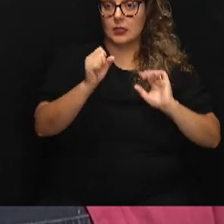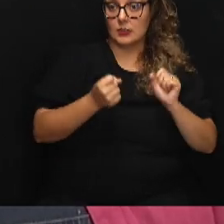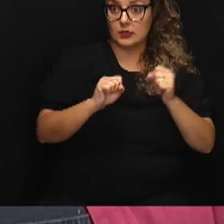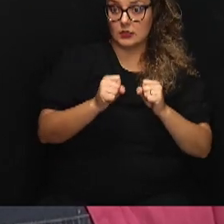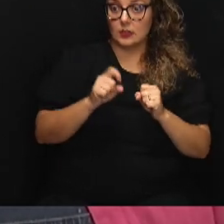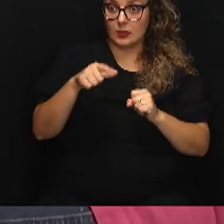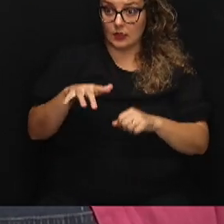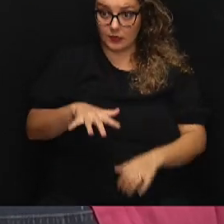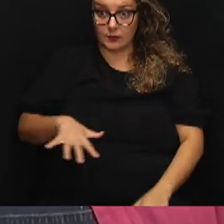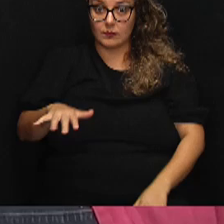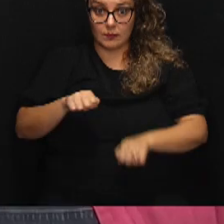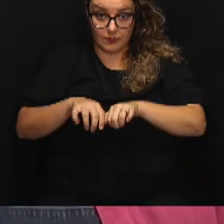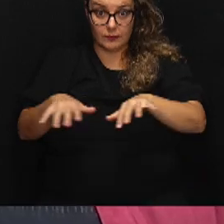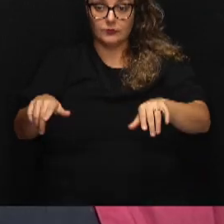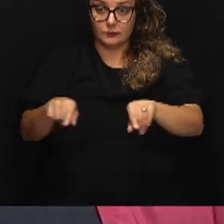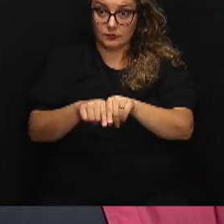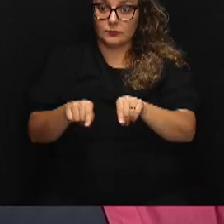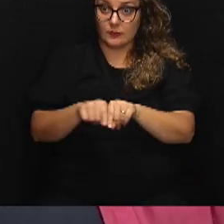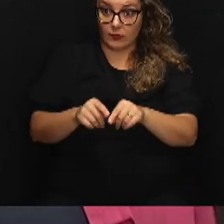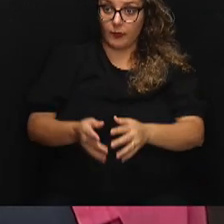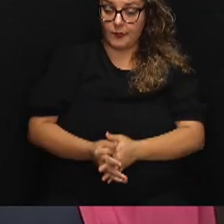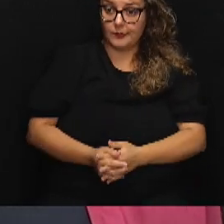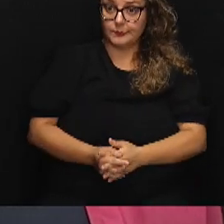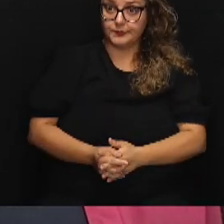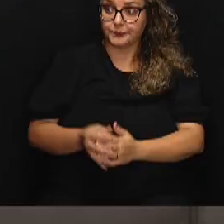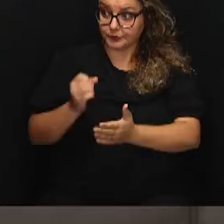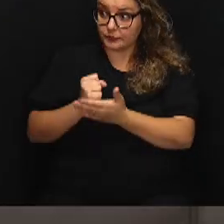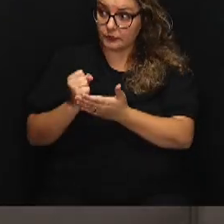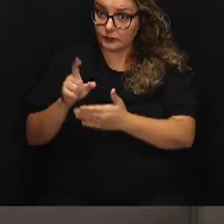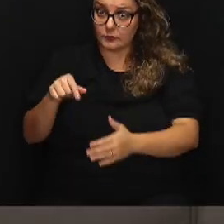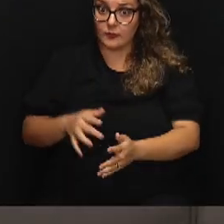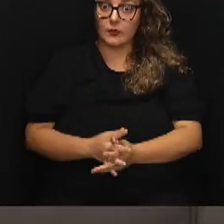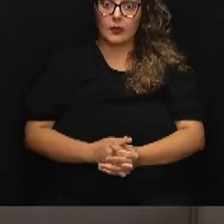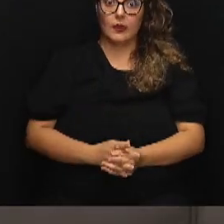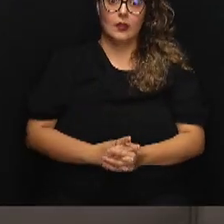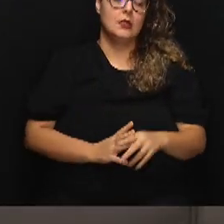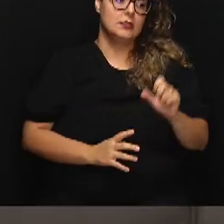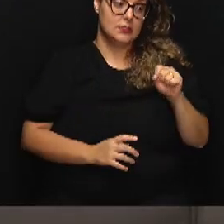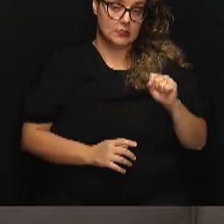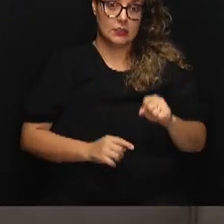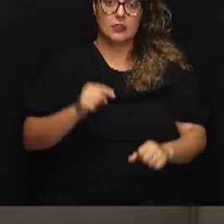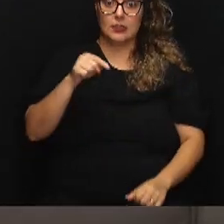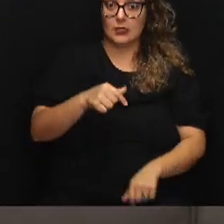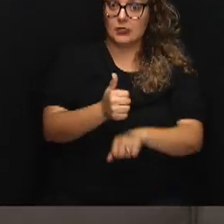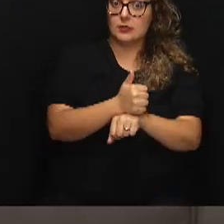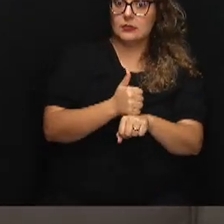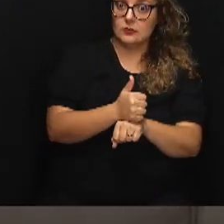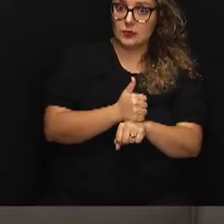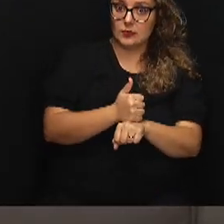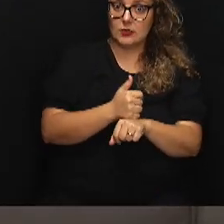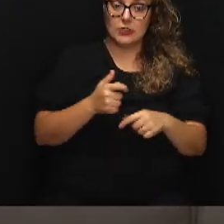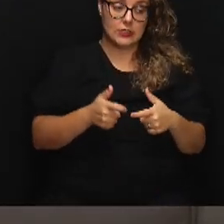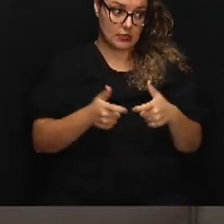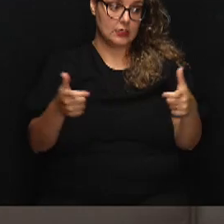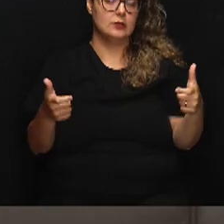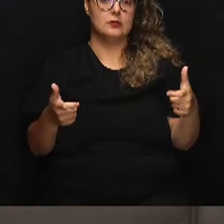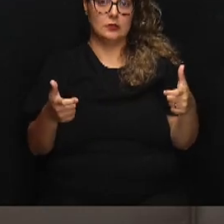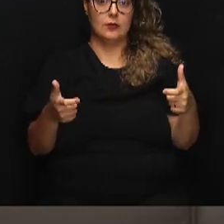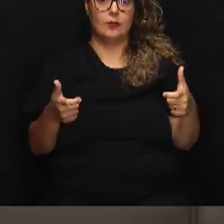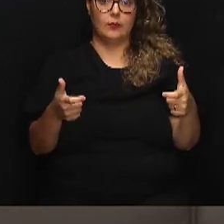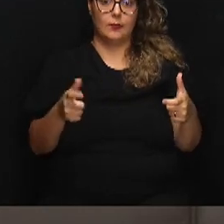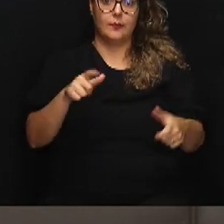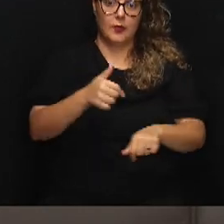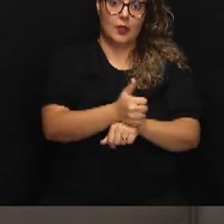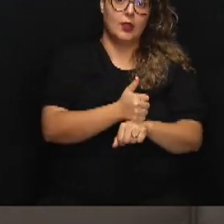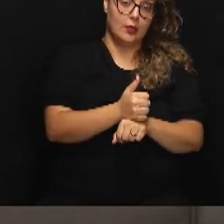um mercado vasto também para contratação, né? Assim, ó, esse profissional, ele está em alta. É uma profissão